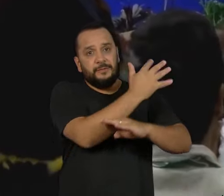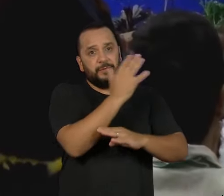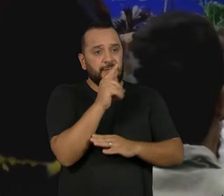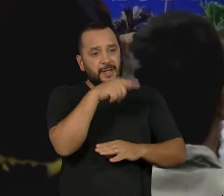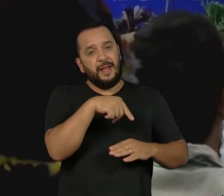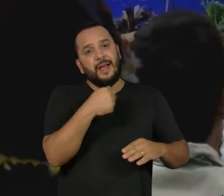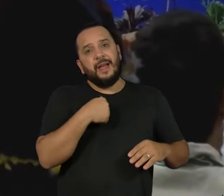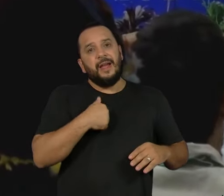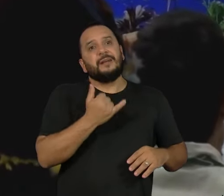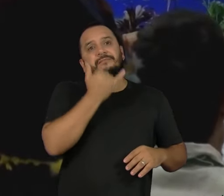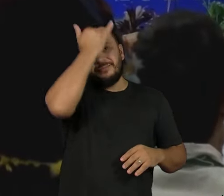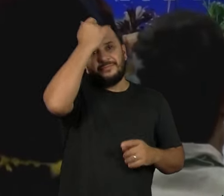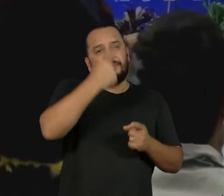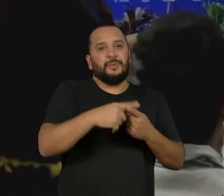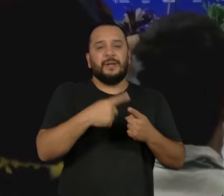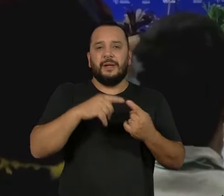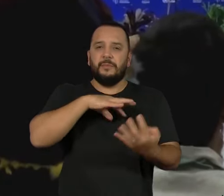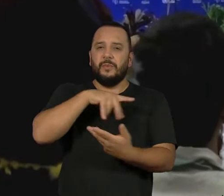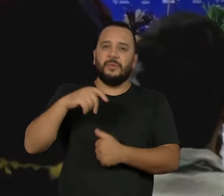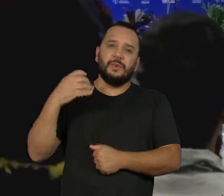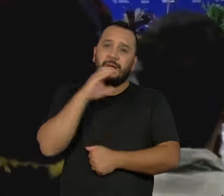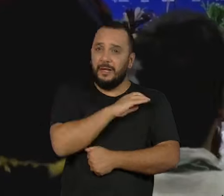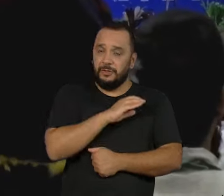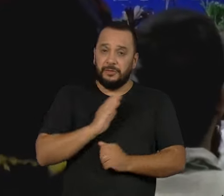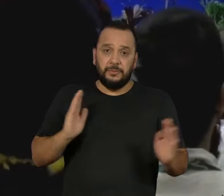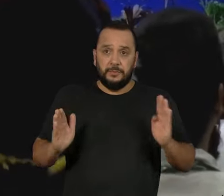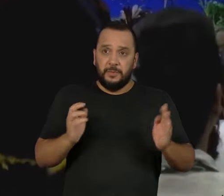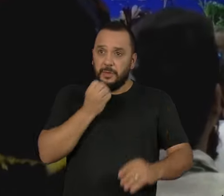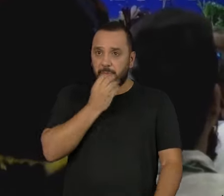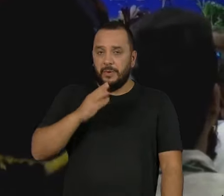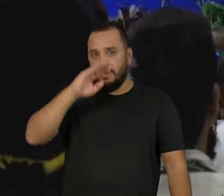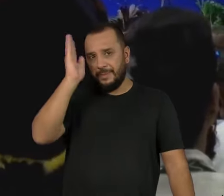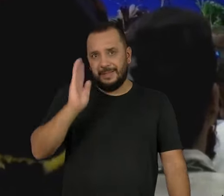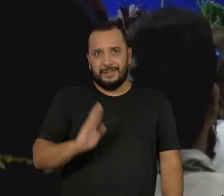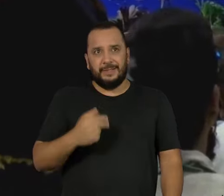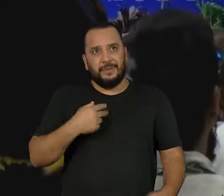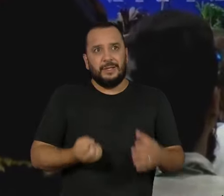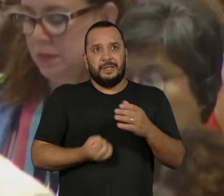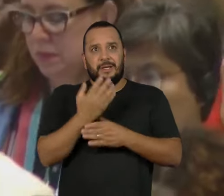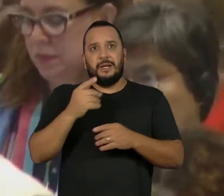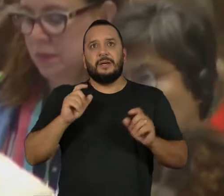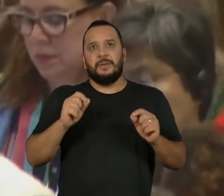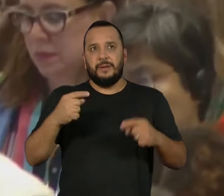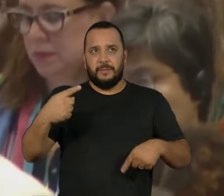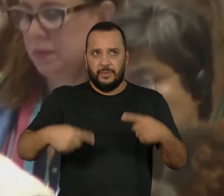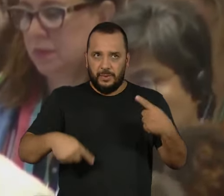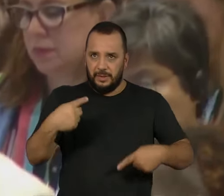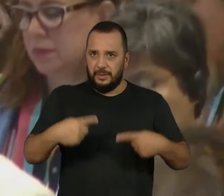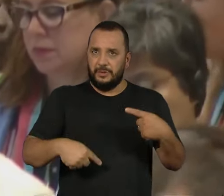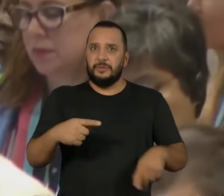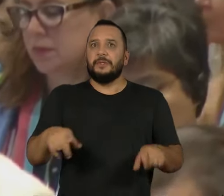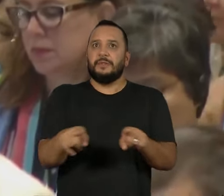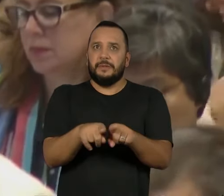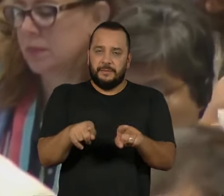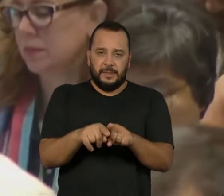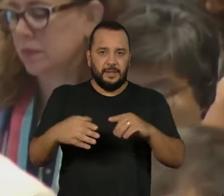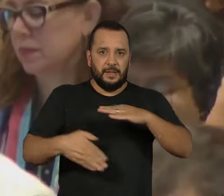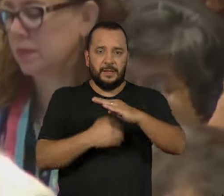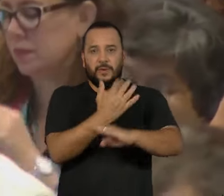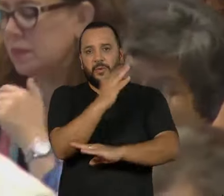acho que a gente está num momento muito bom, o Brasil aí criando uma política de bioeconomia,